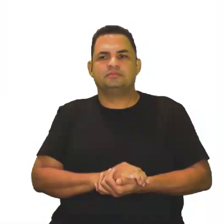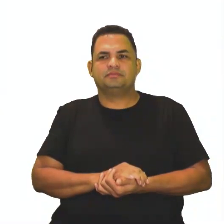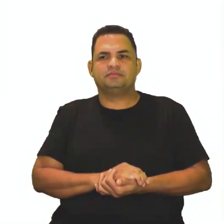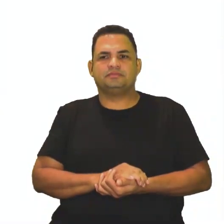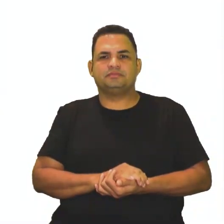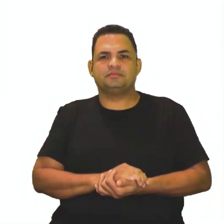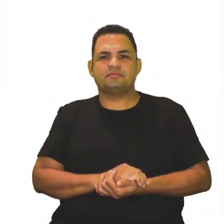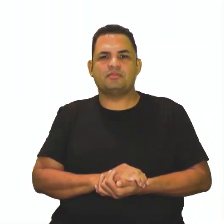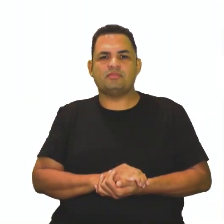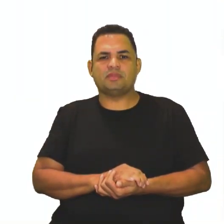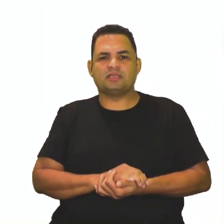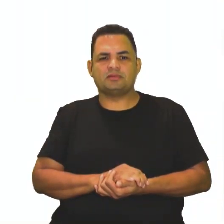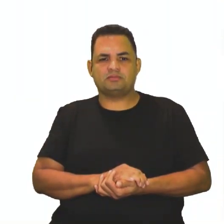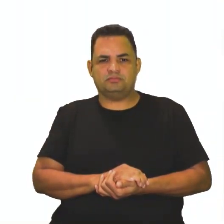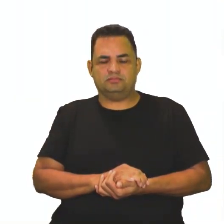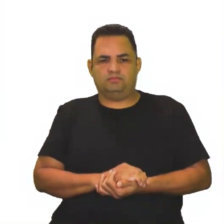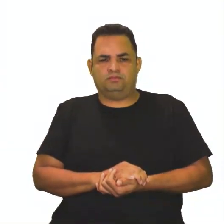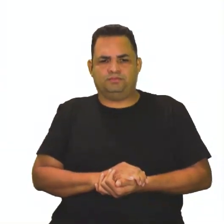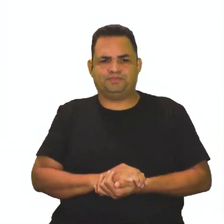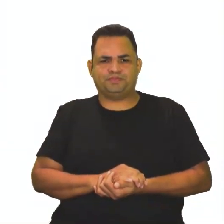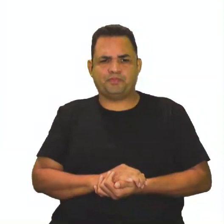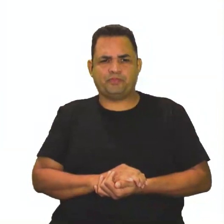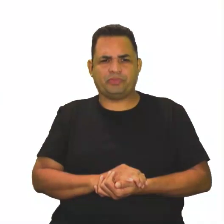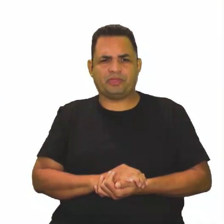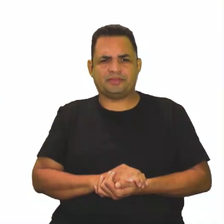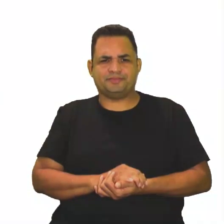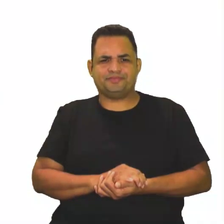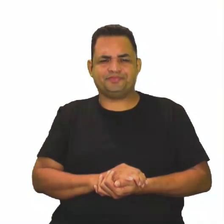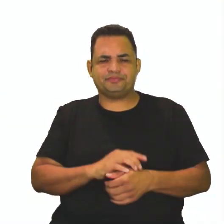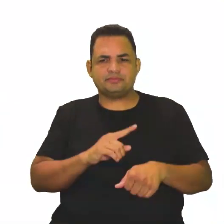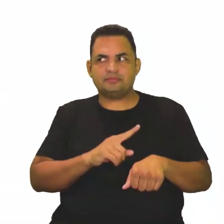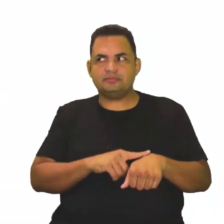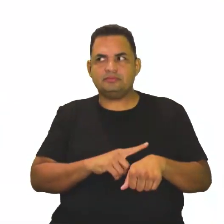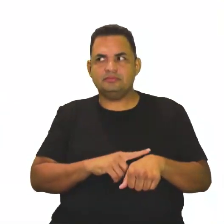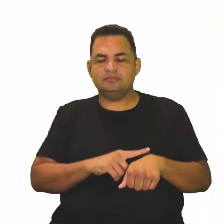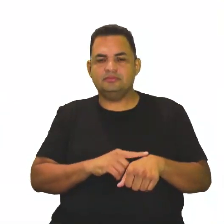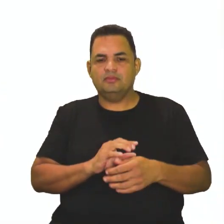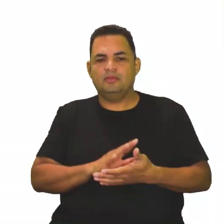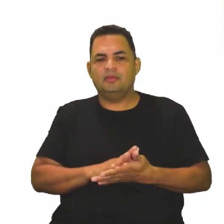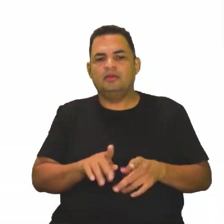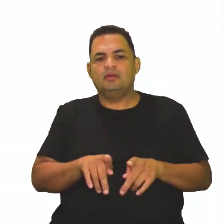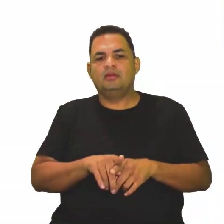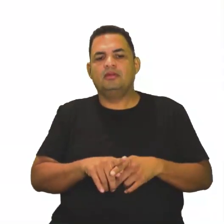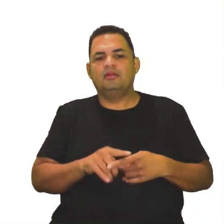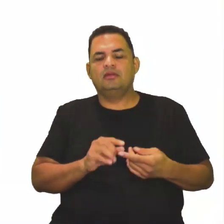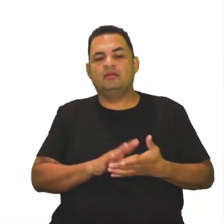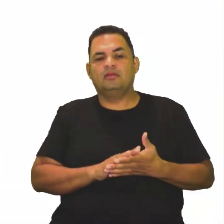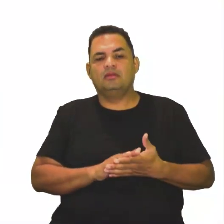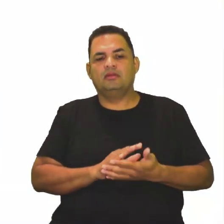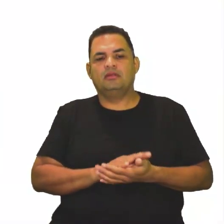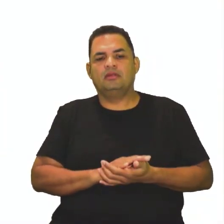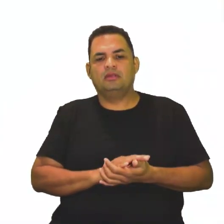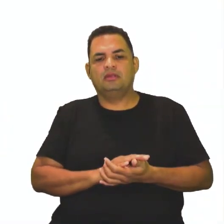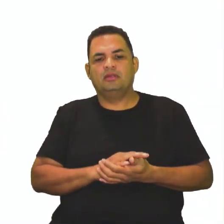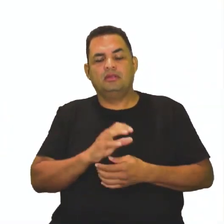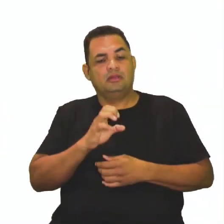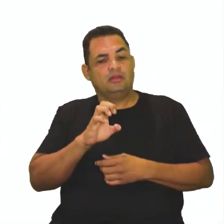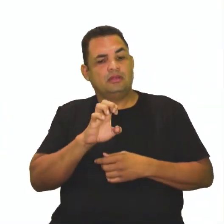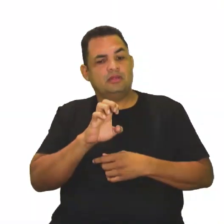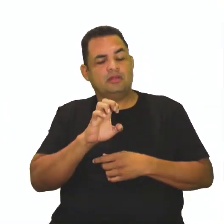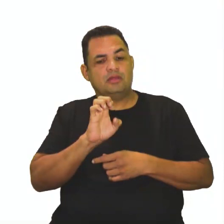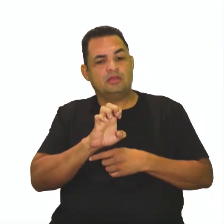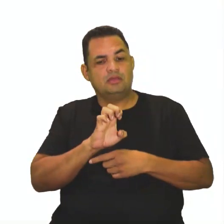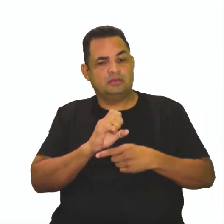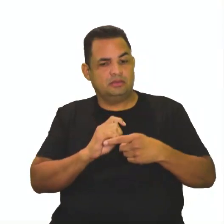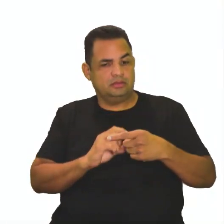aqui, está relacionado a trabalho por tempo, ou também está relacionado, né, gente, a energia